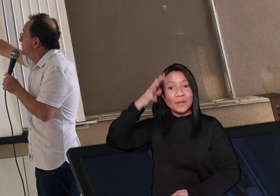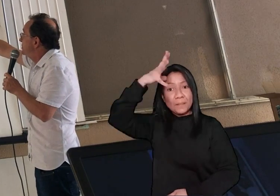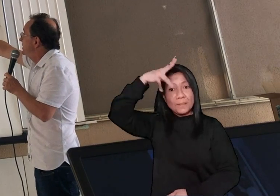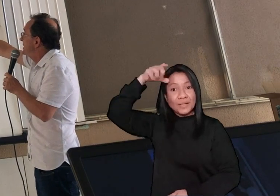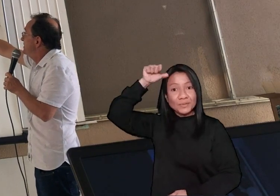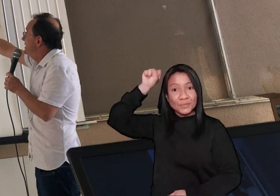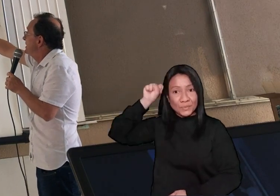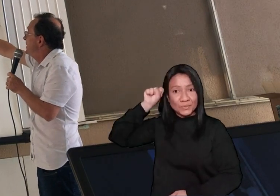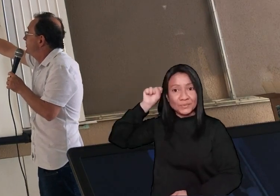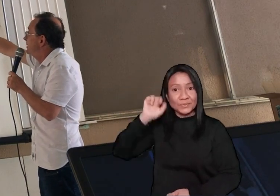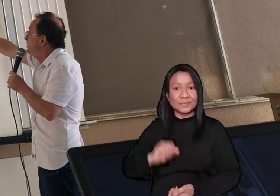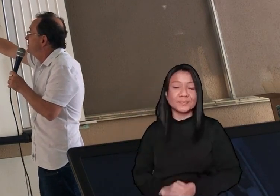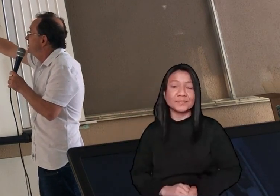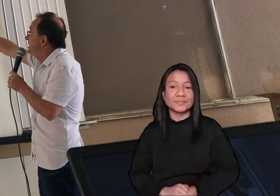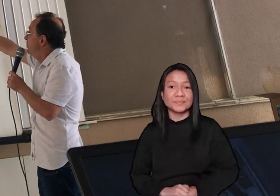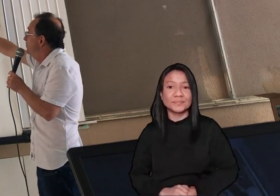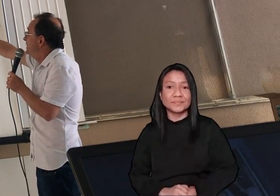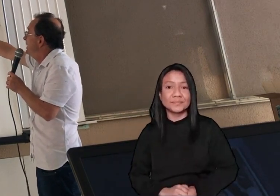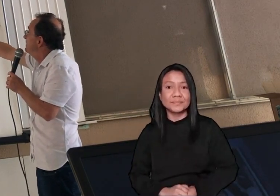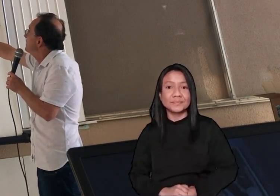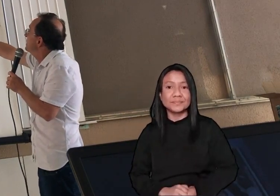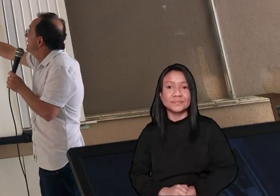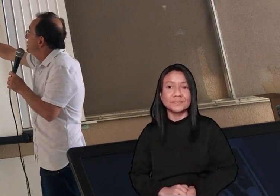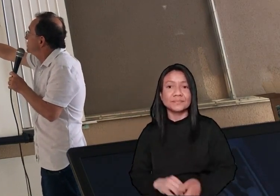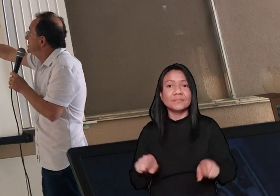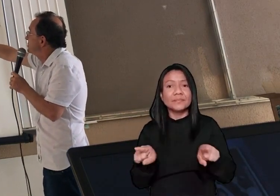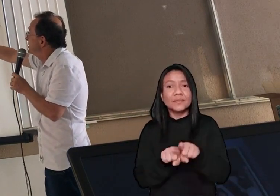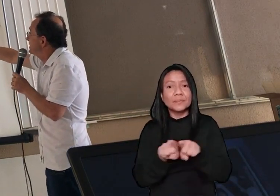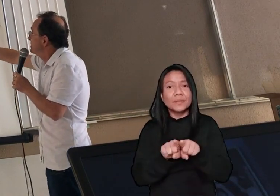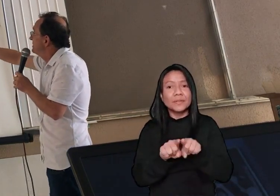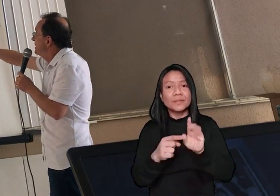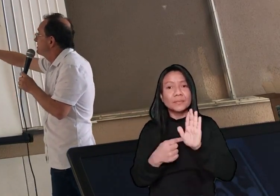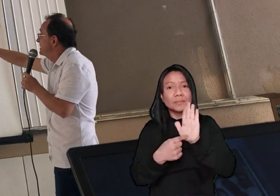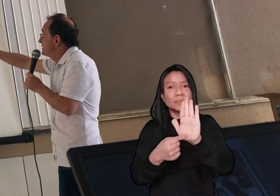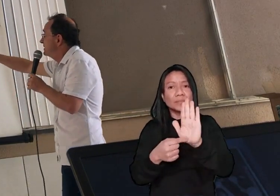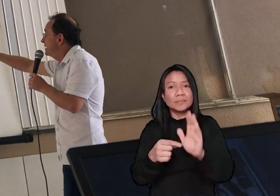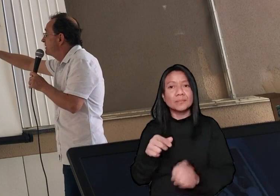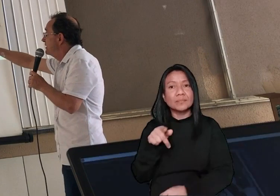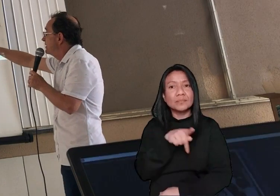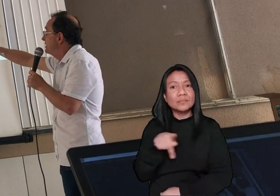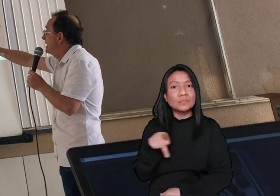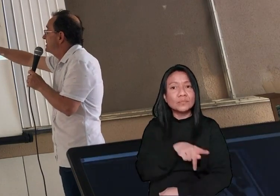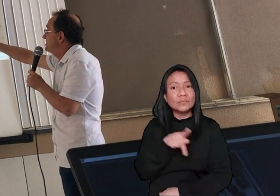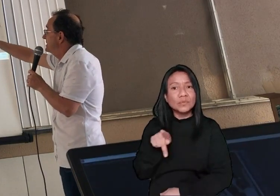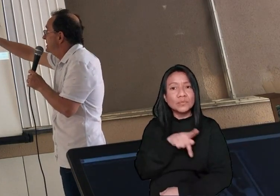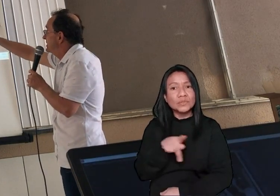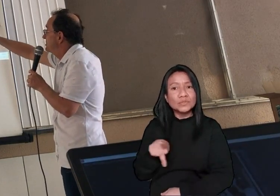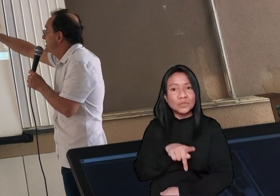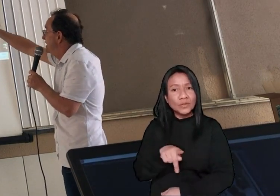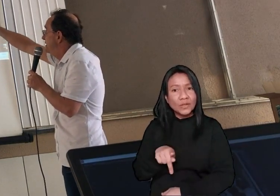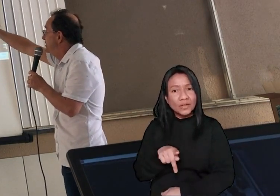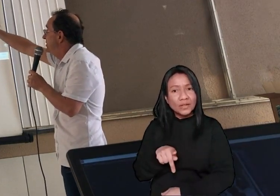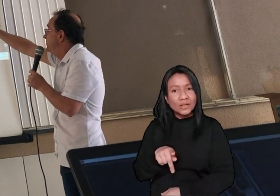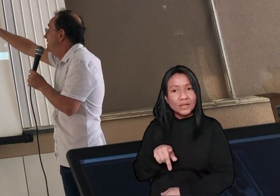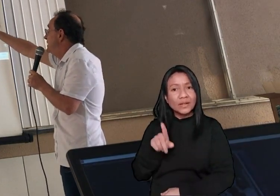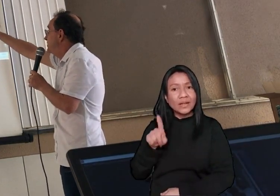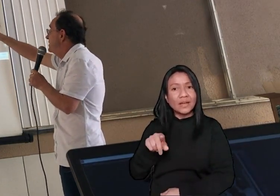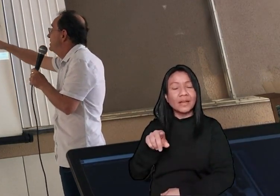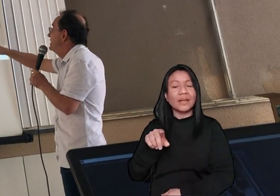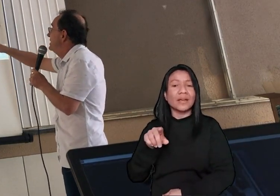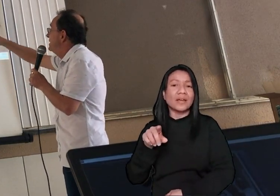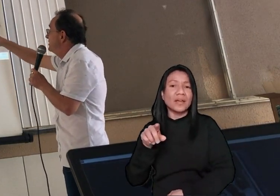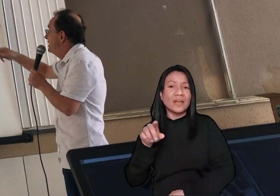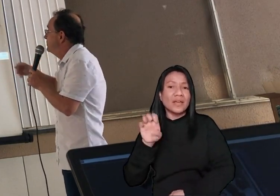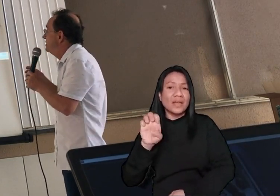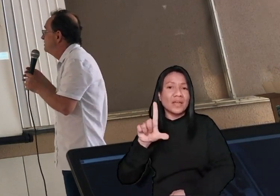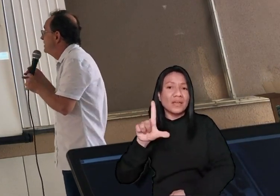a professora também, a dona Alvina. As outras duas eu não lembro, está no livro o nome delas, mas essas duas, a dona Alvina e